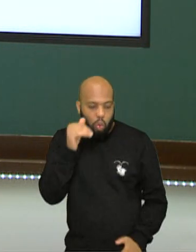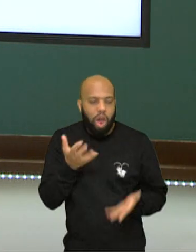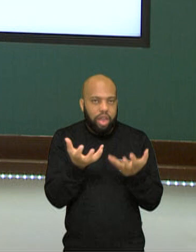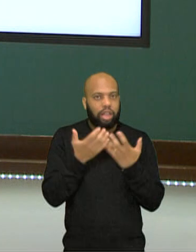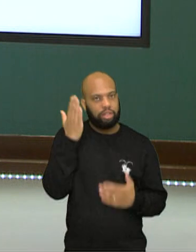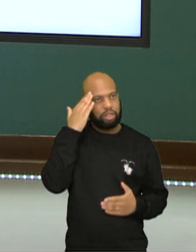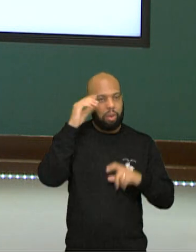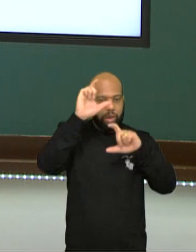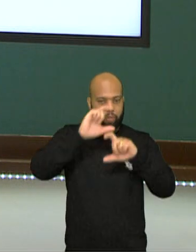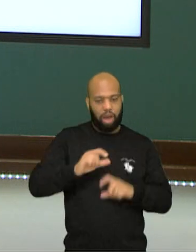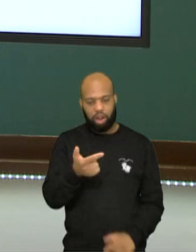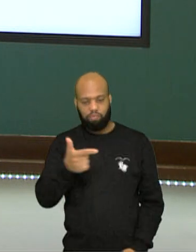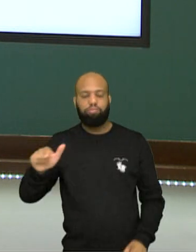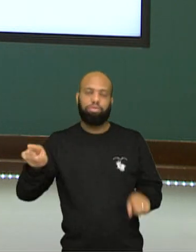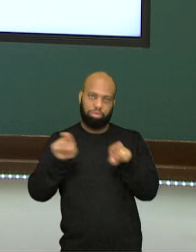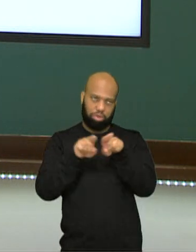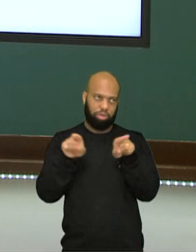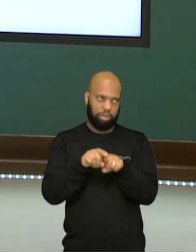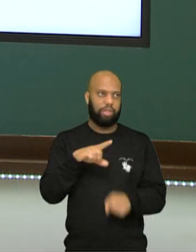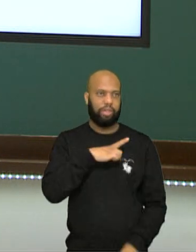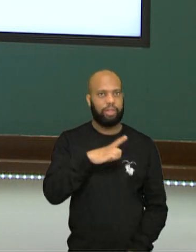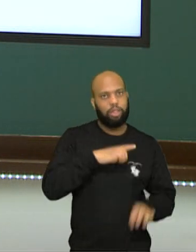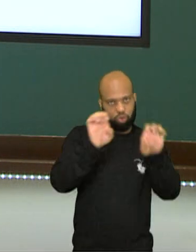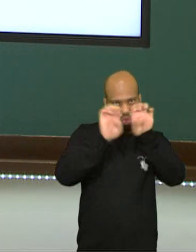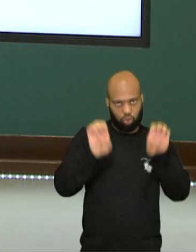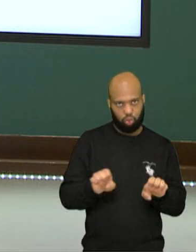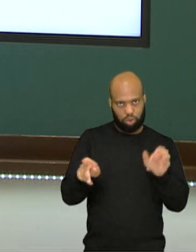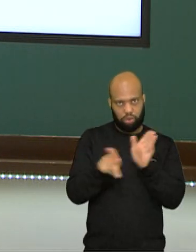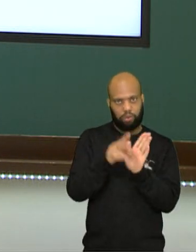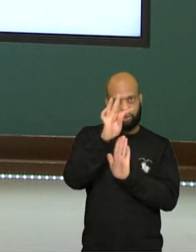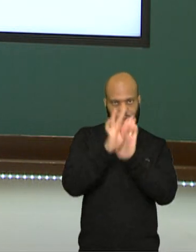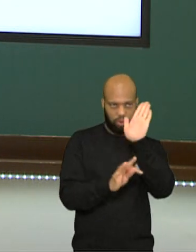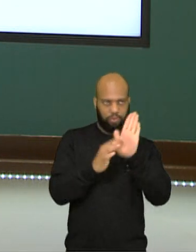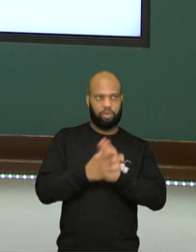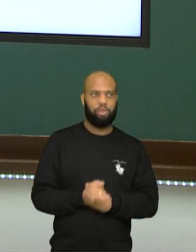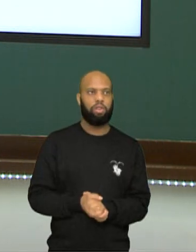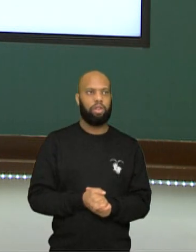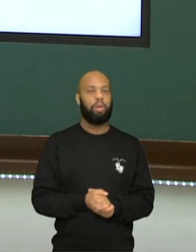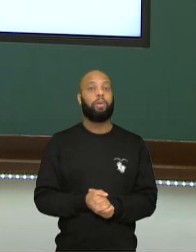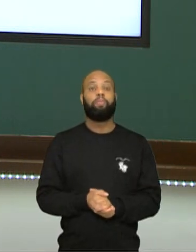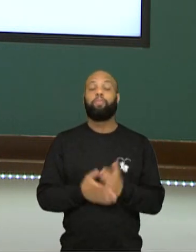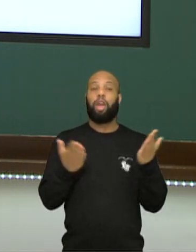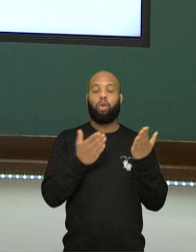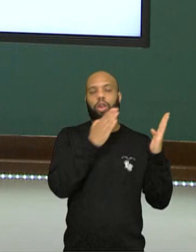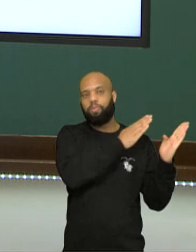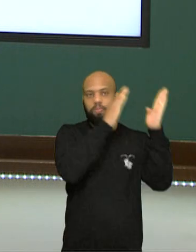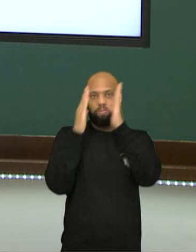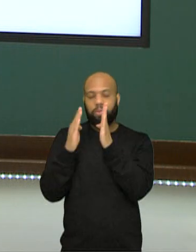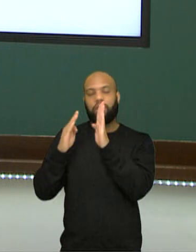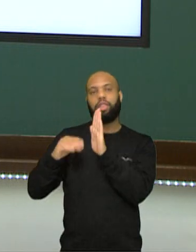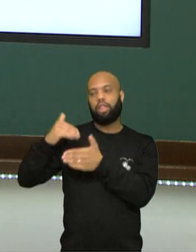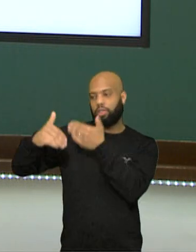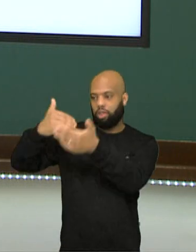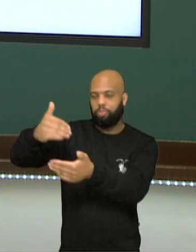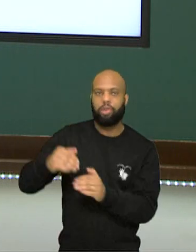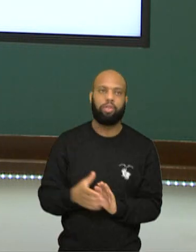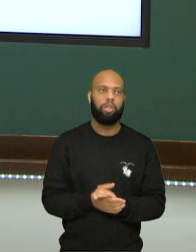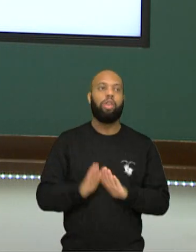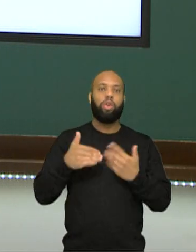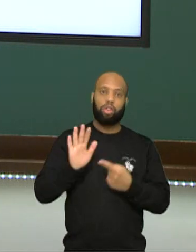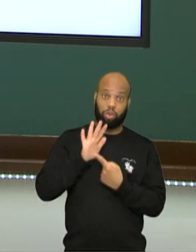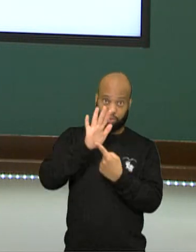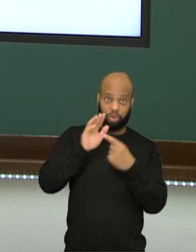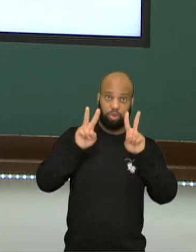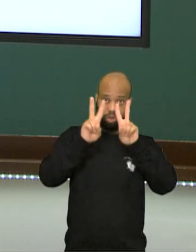das próximas partes da estrutura do artigo. O desenvolvimento. Então, apresentado o